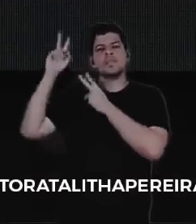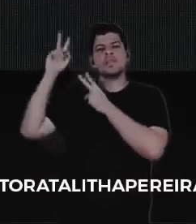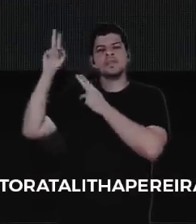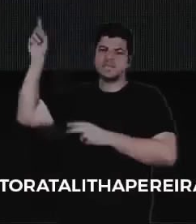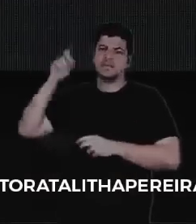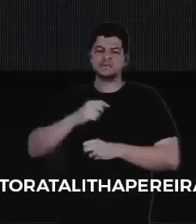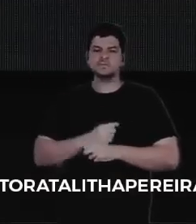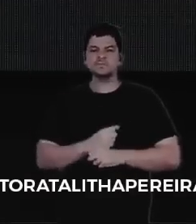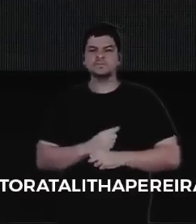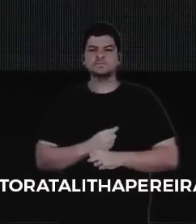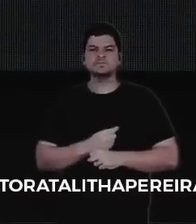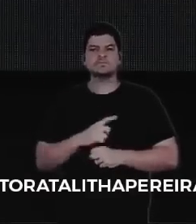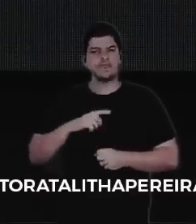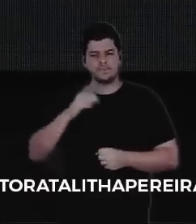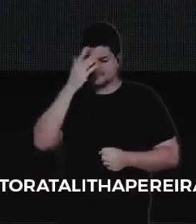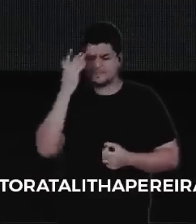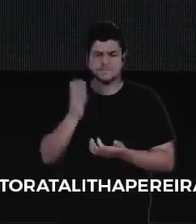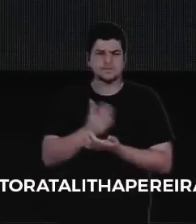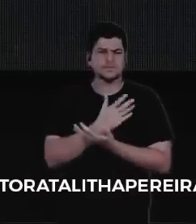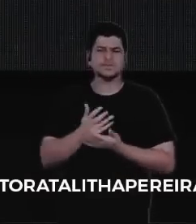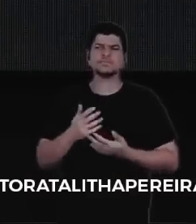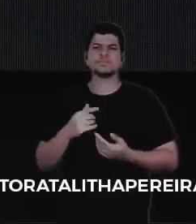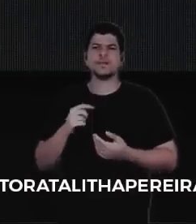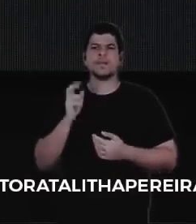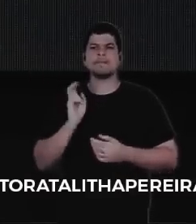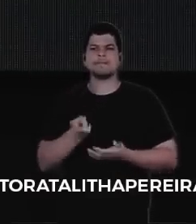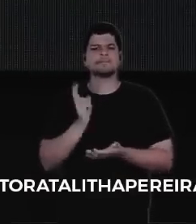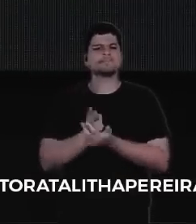Tem muita gente que é pessimista e pensa assim, rapaz,